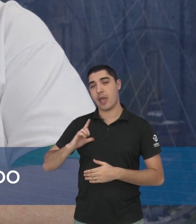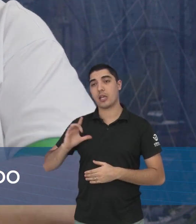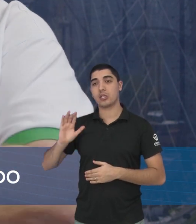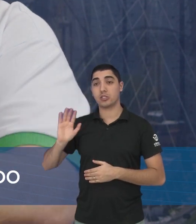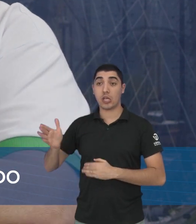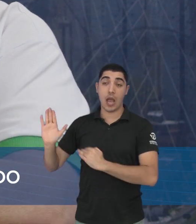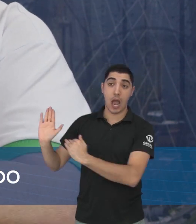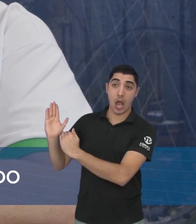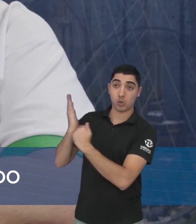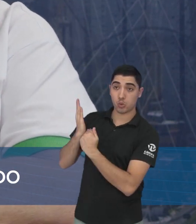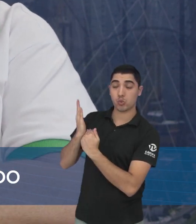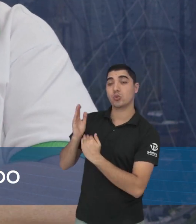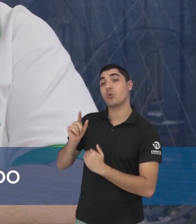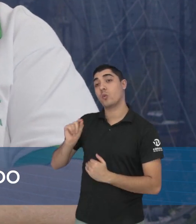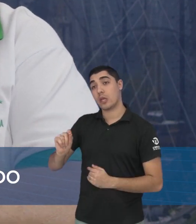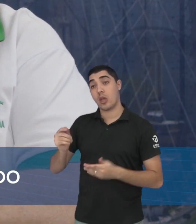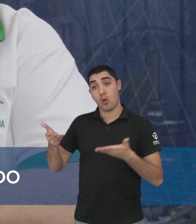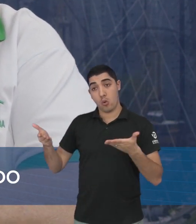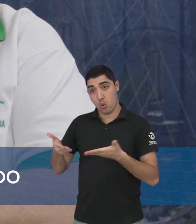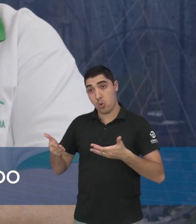que é possível